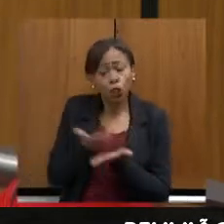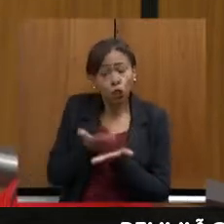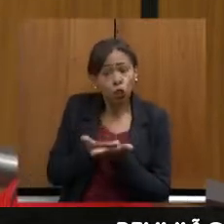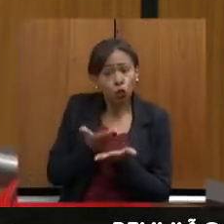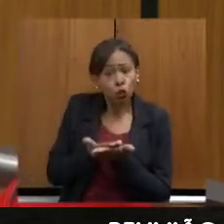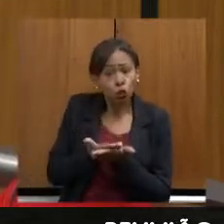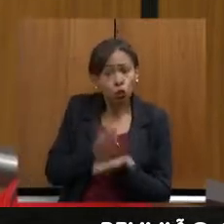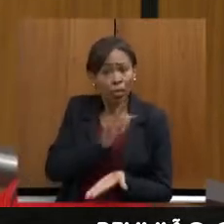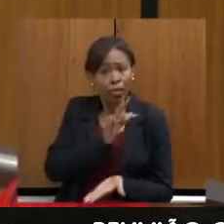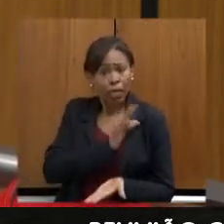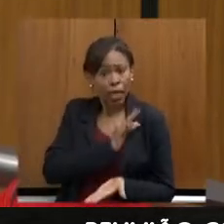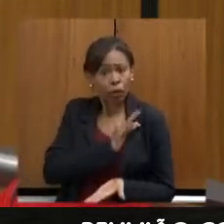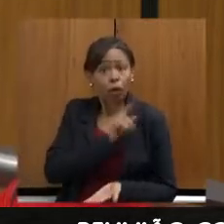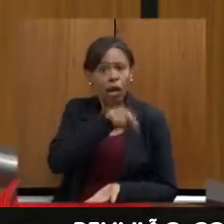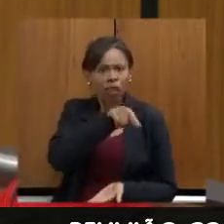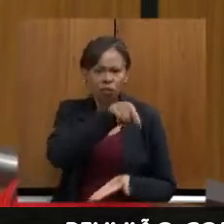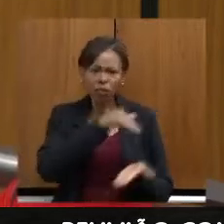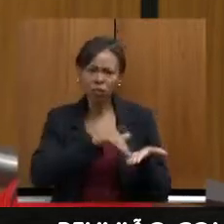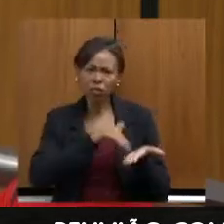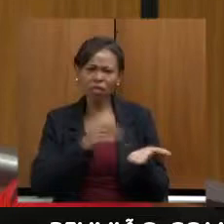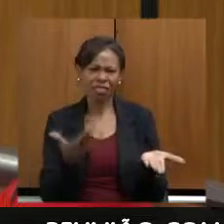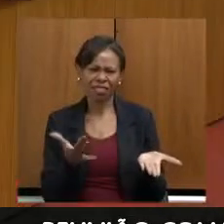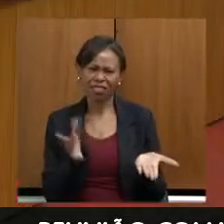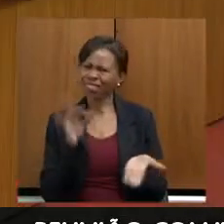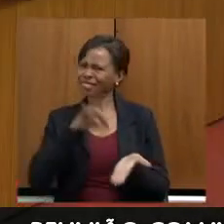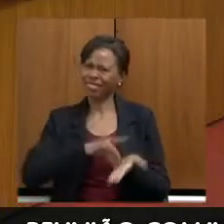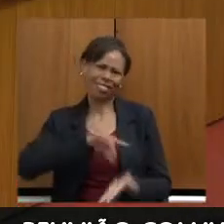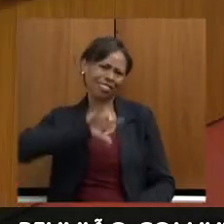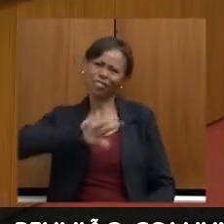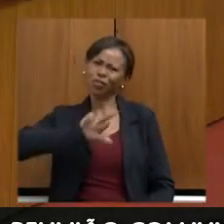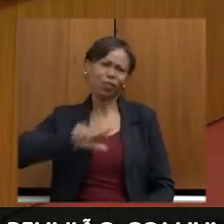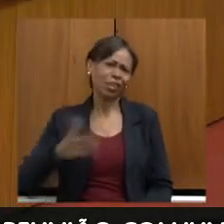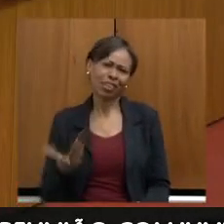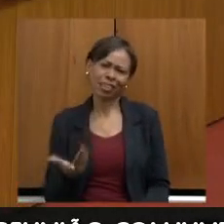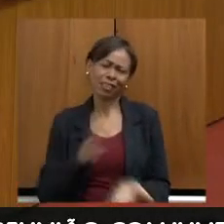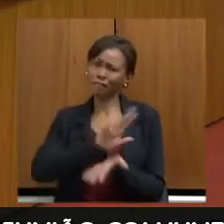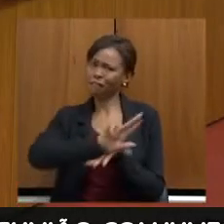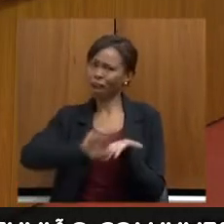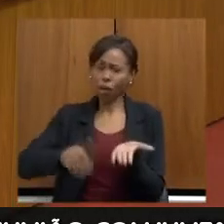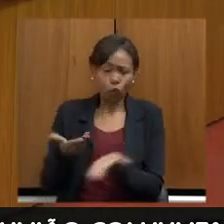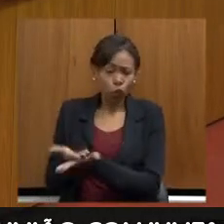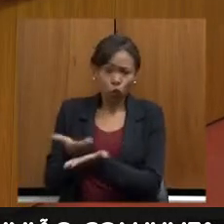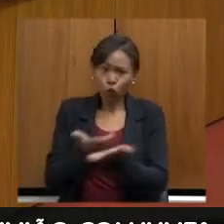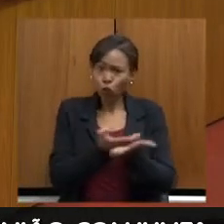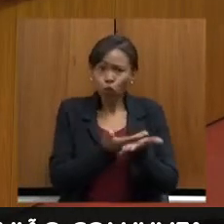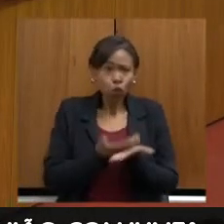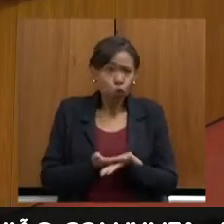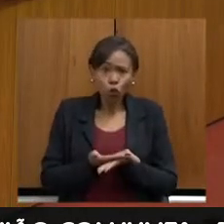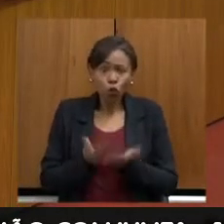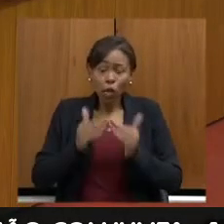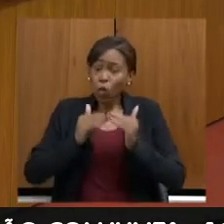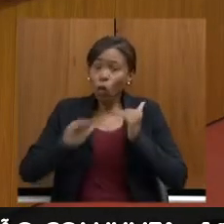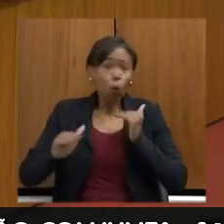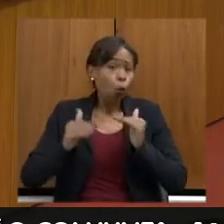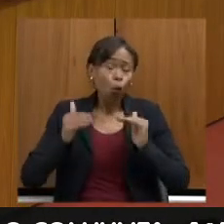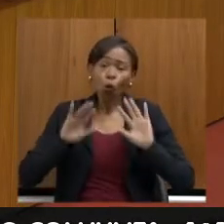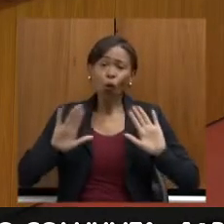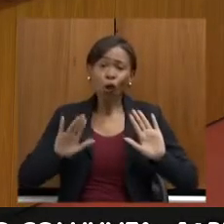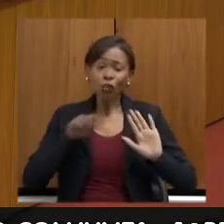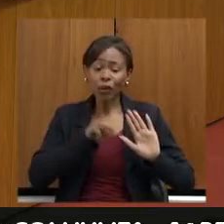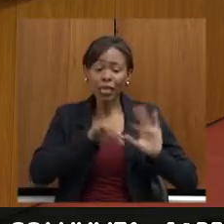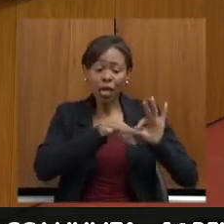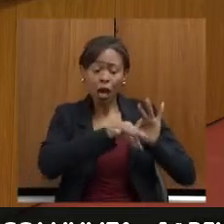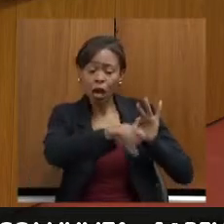técnico é a secretaria não é real tem muitos estudos técnicos descordando do traçado do método da